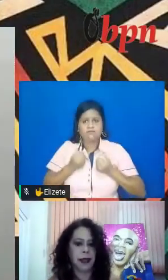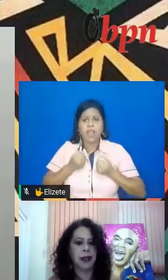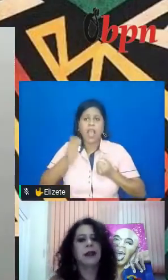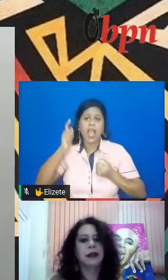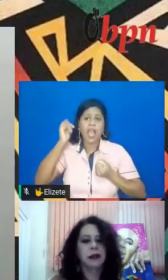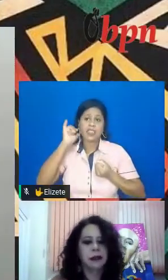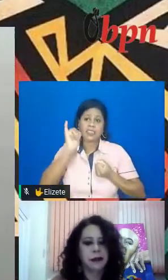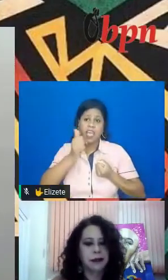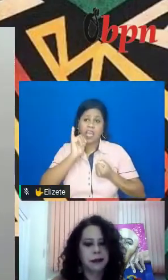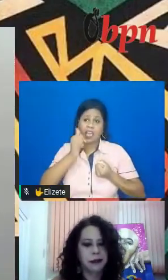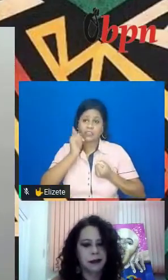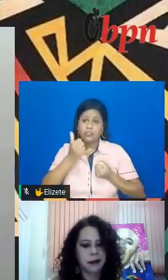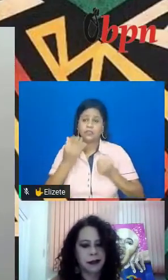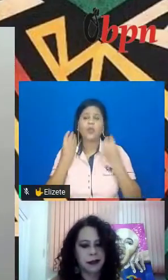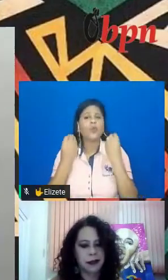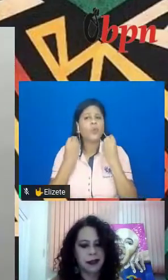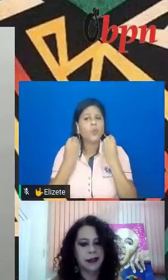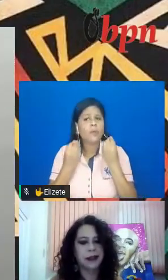narrativa?